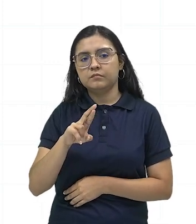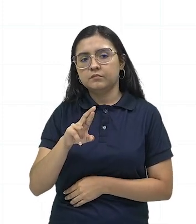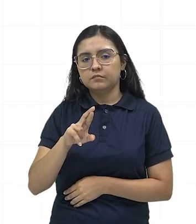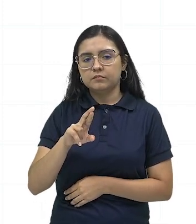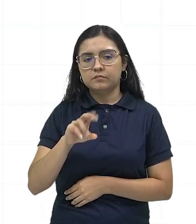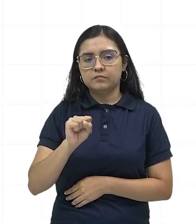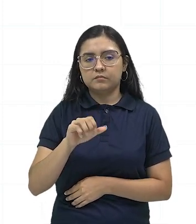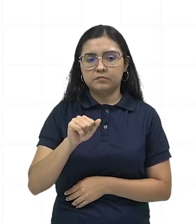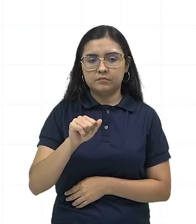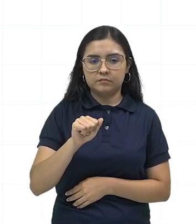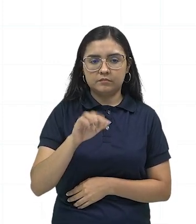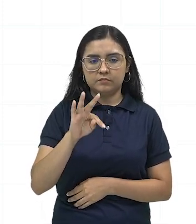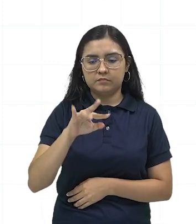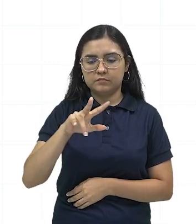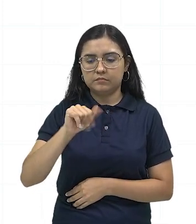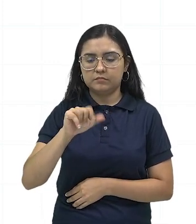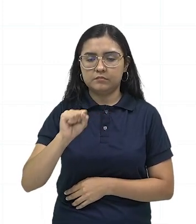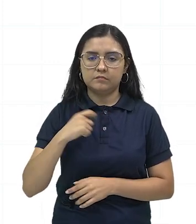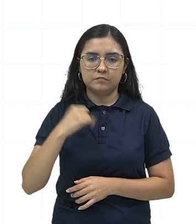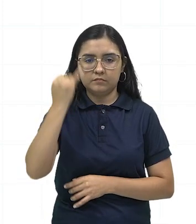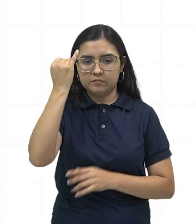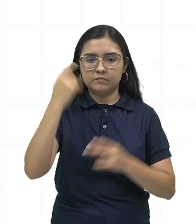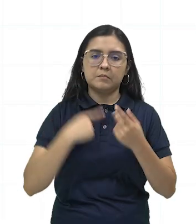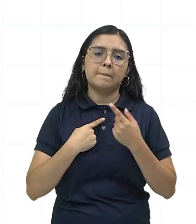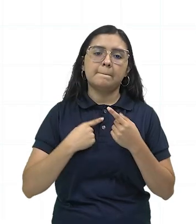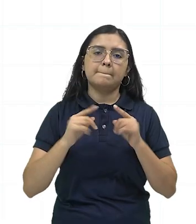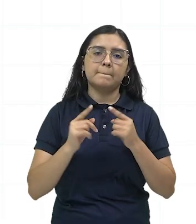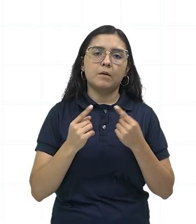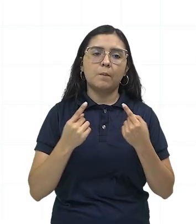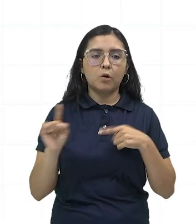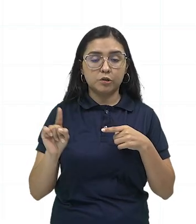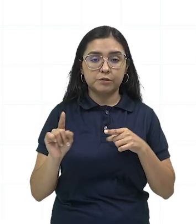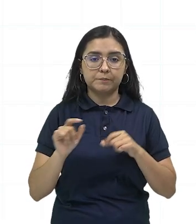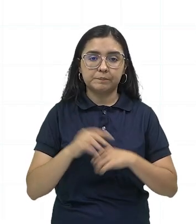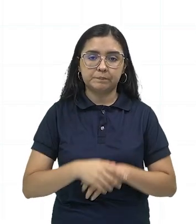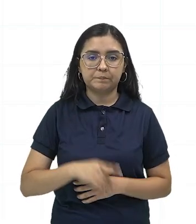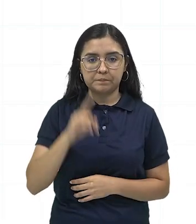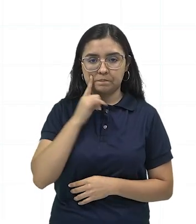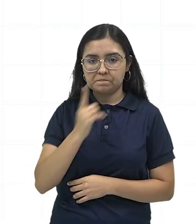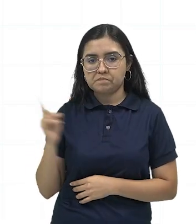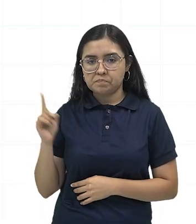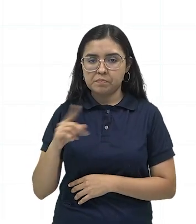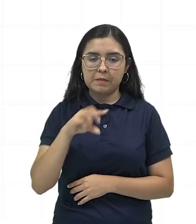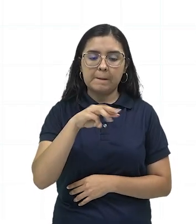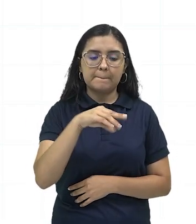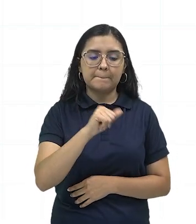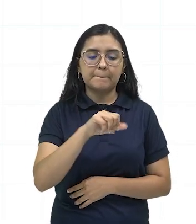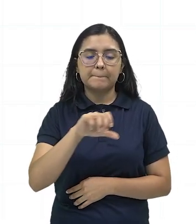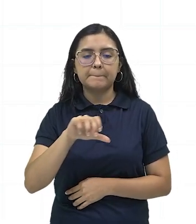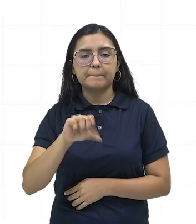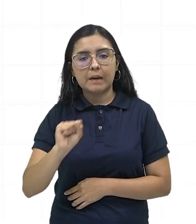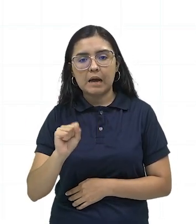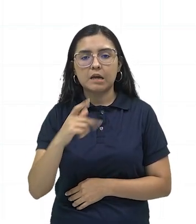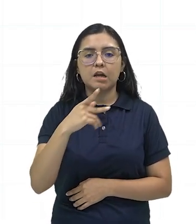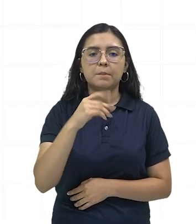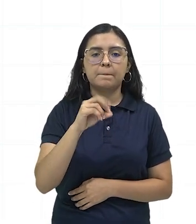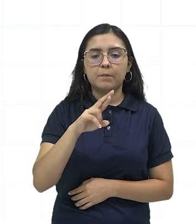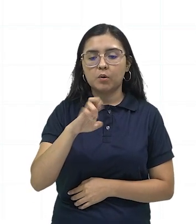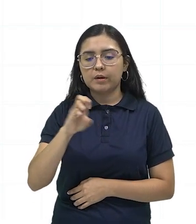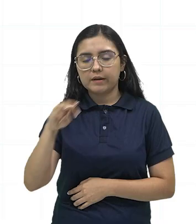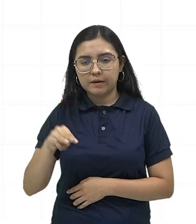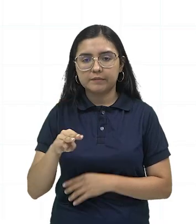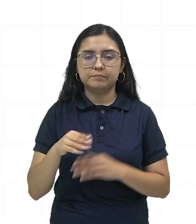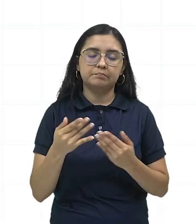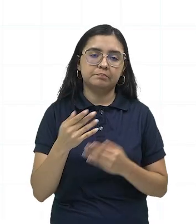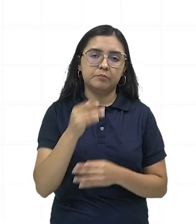ideias opostas, como mais, porém, contudo, todavia. Como se eu dissesse, eu gosto de suco de